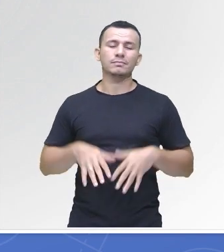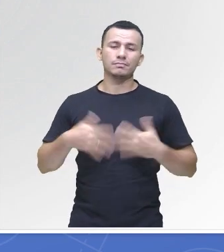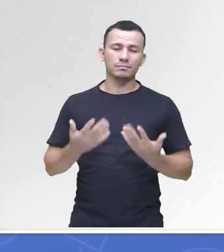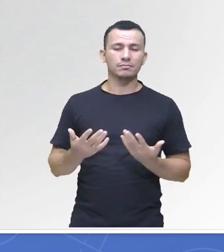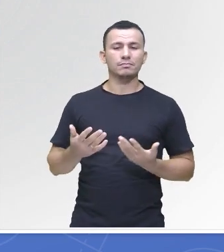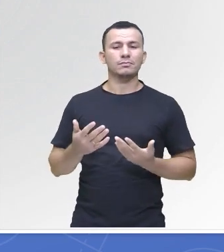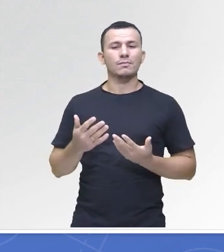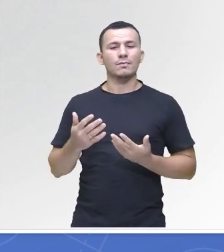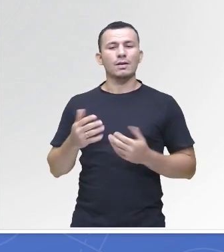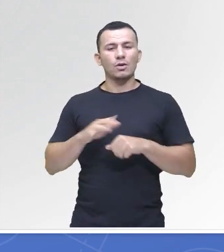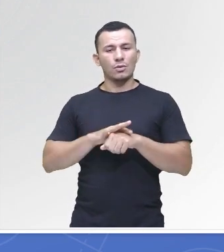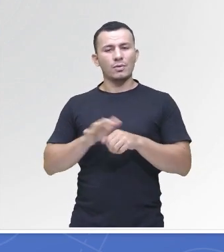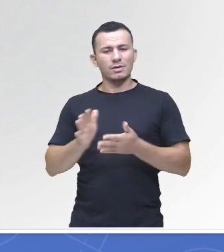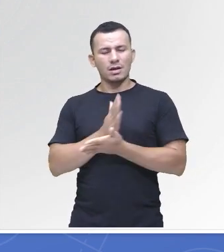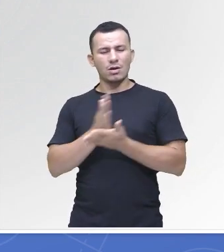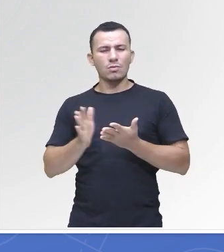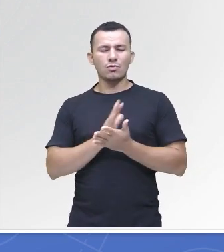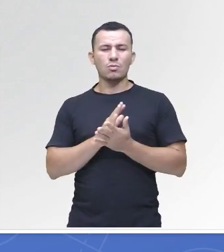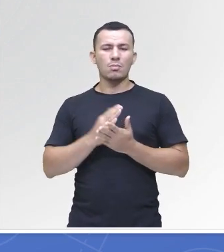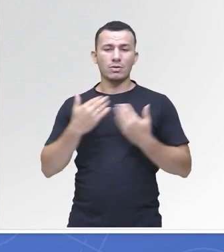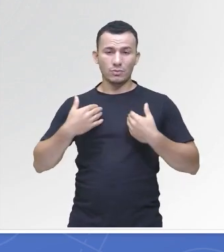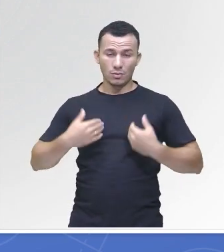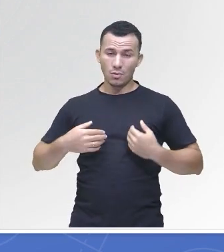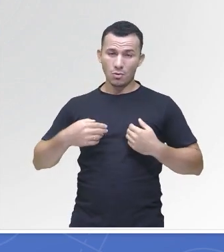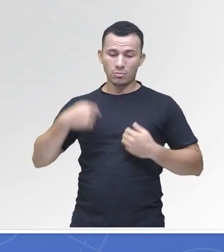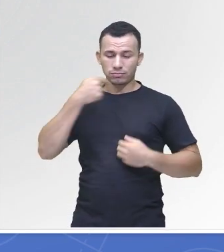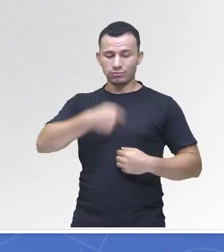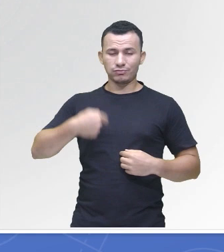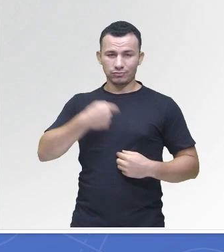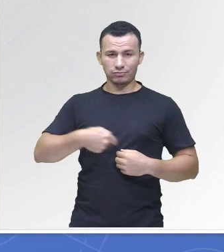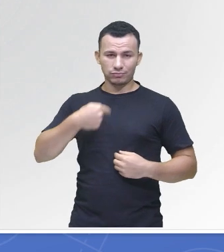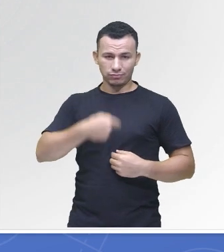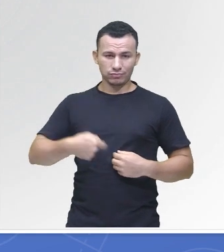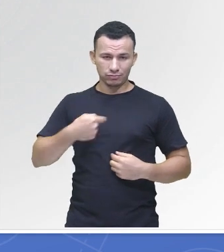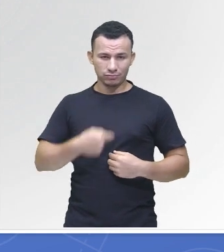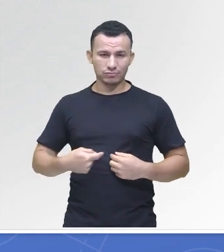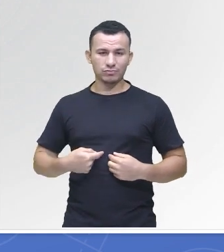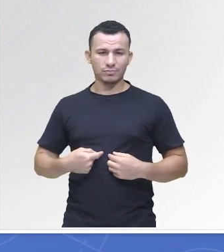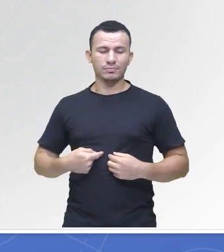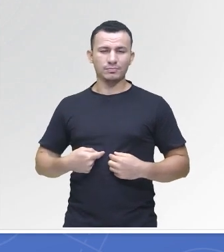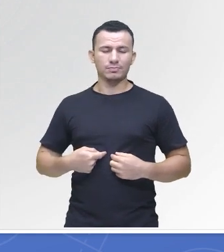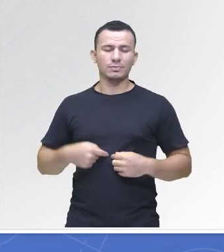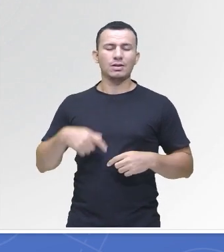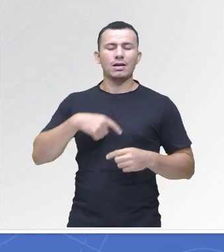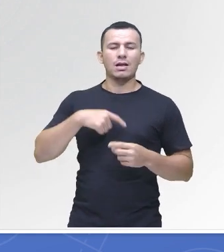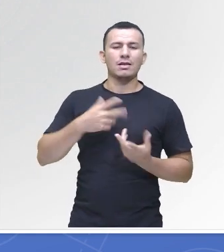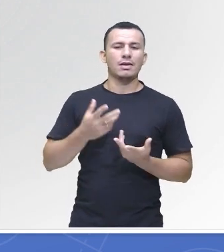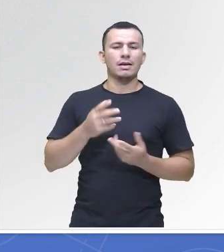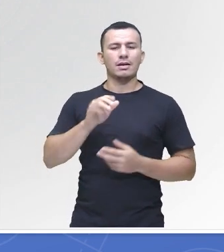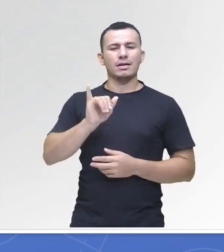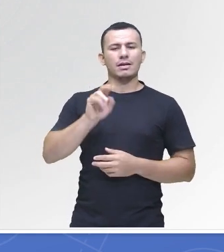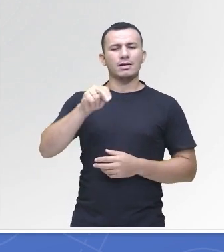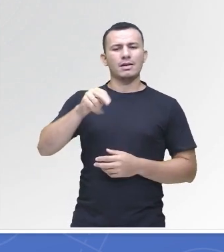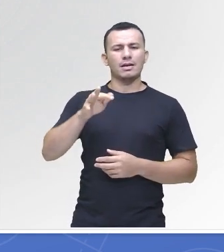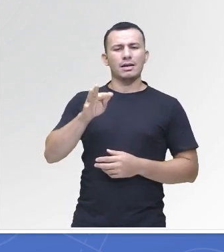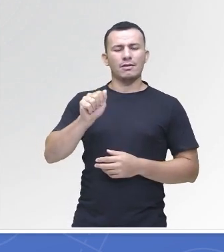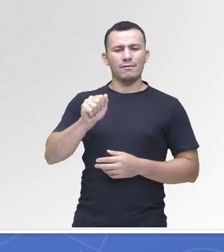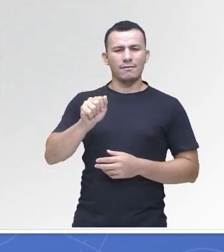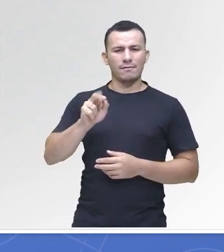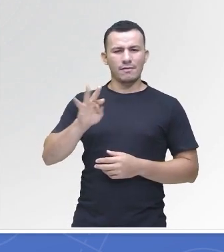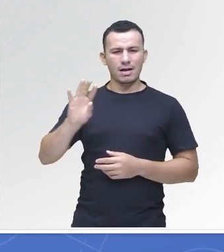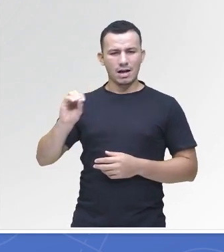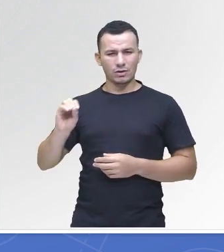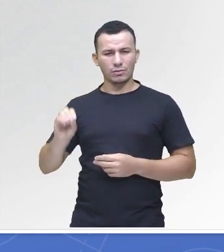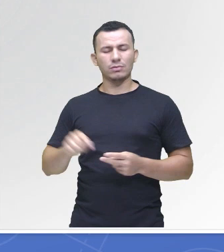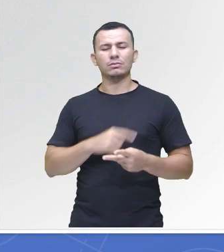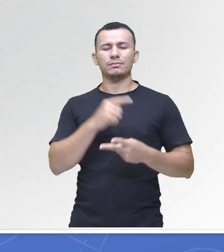algumas doenças do sistema circulatório, né? A doença arterial coronariana, né? O infarto, a